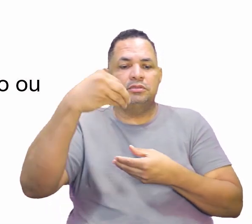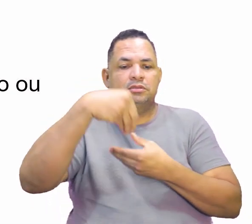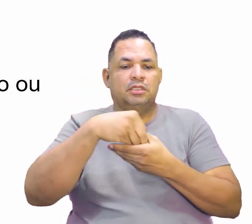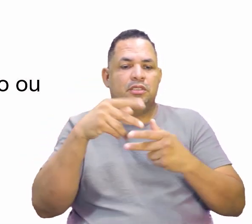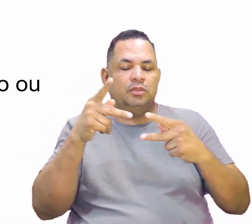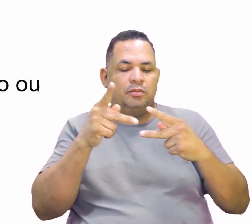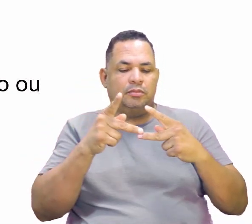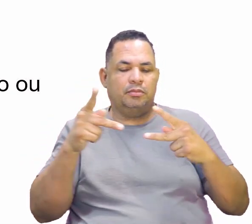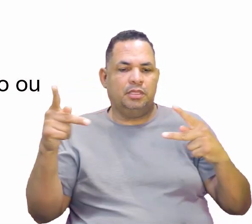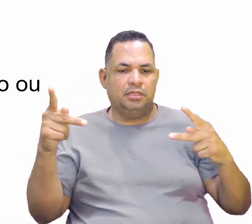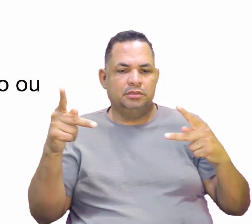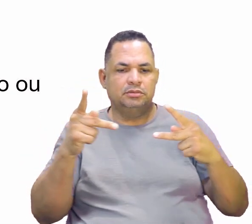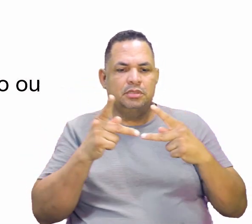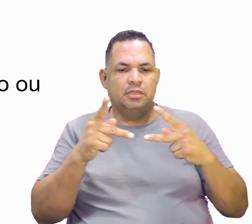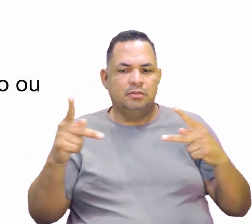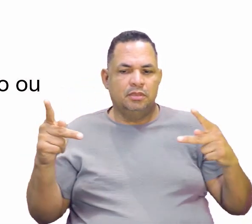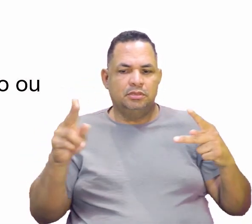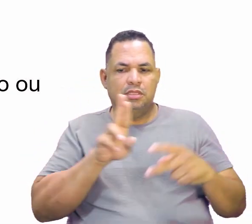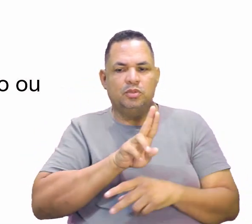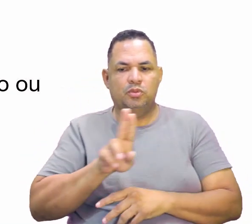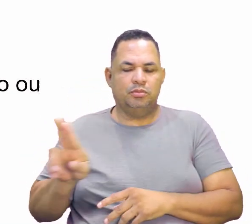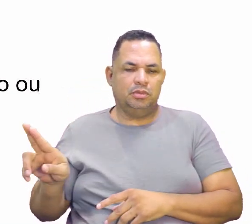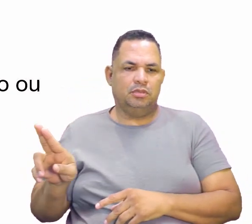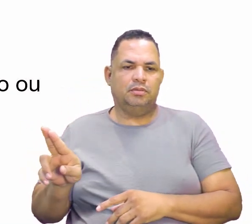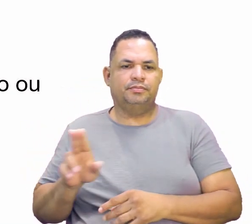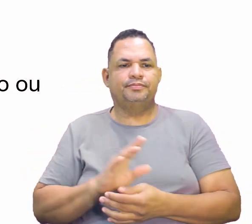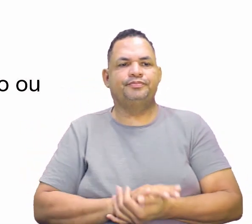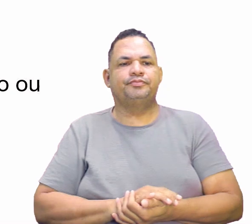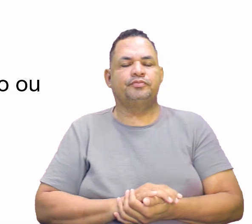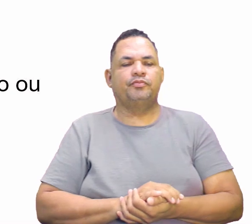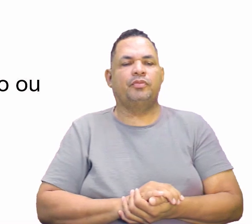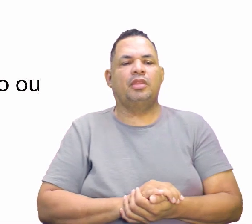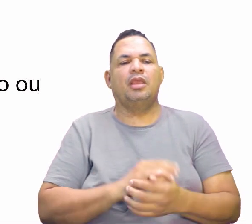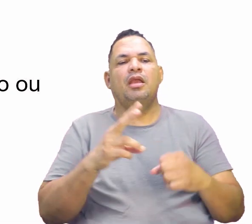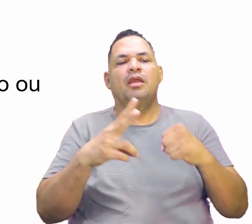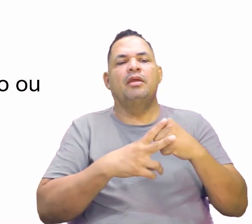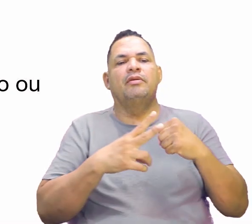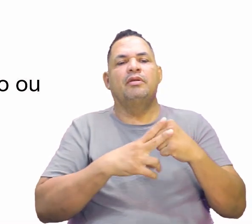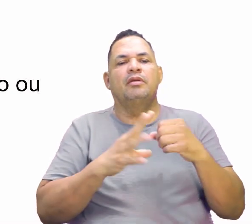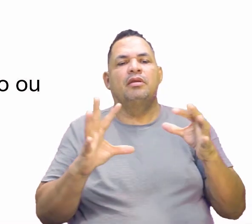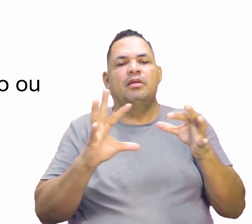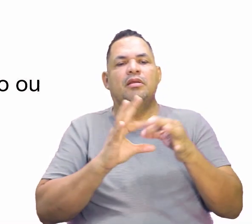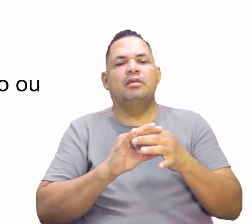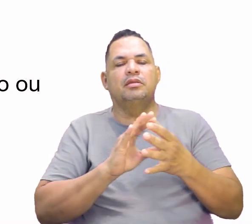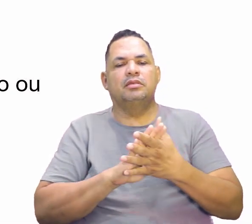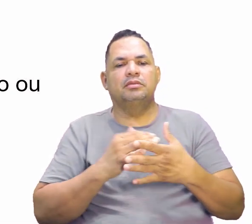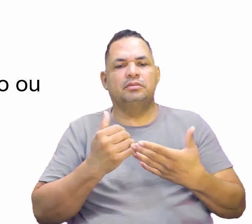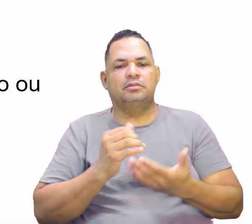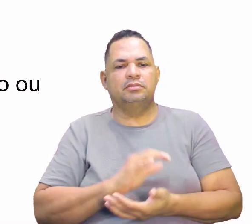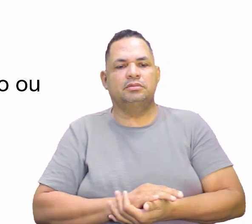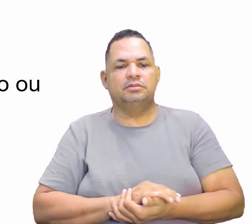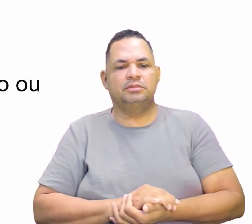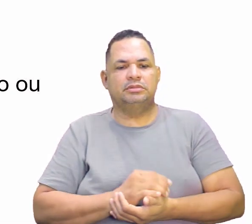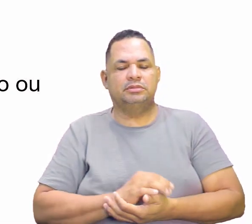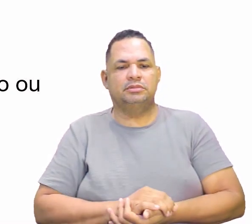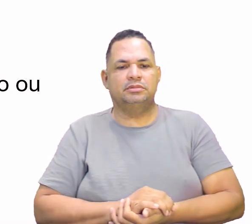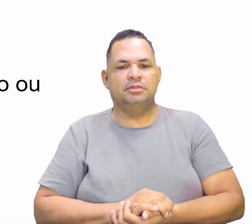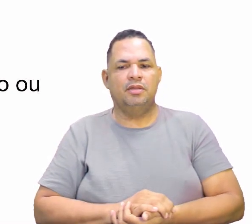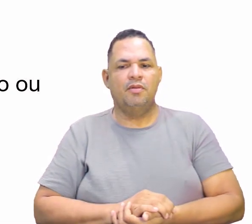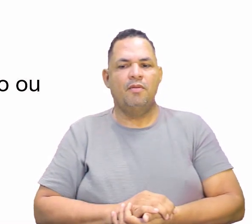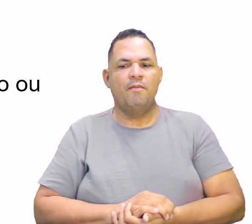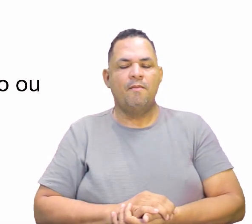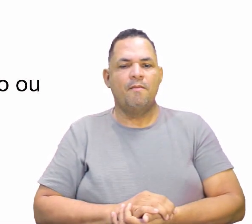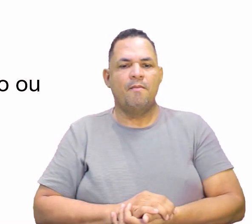predicado. Vamos lá para o predicado nominal. Verbo de ligação, ser, estar, aparecer, continuar,